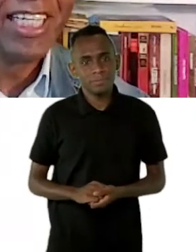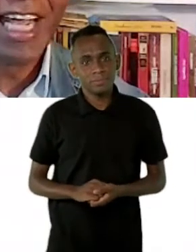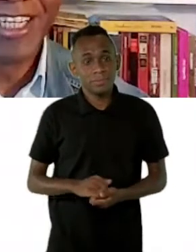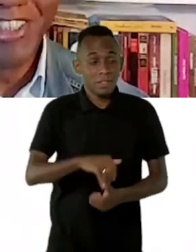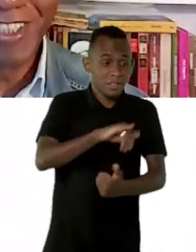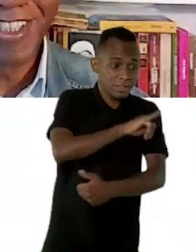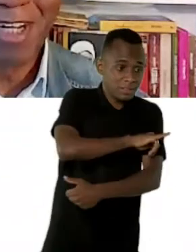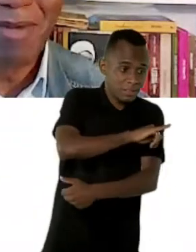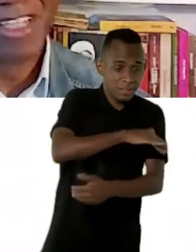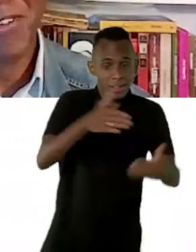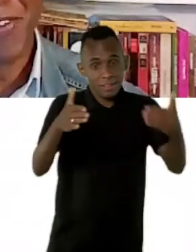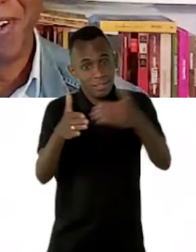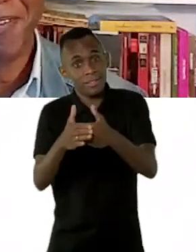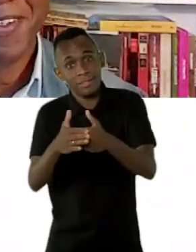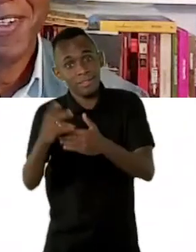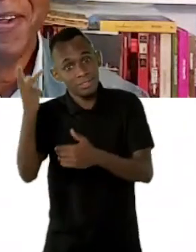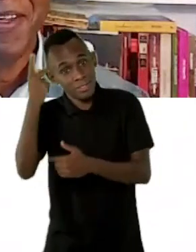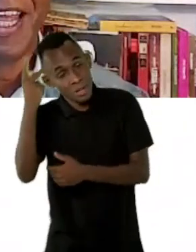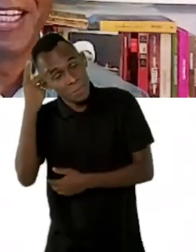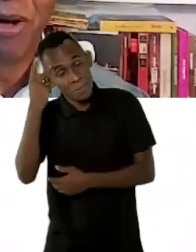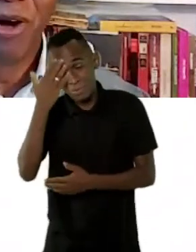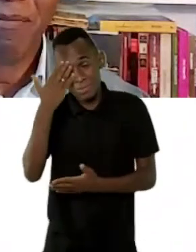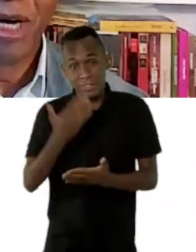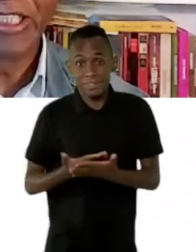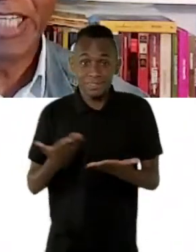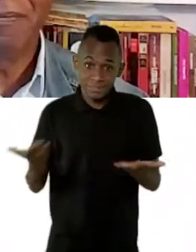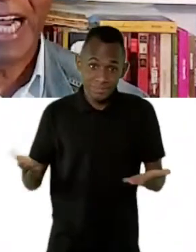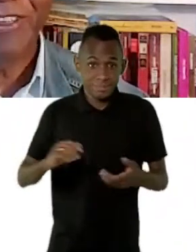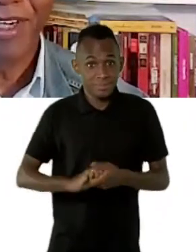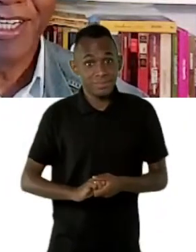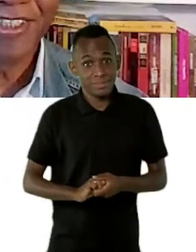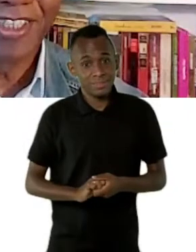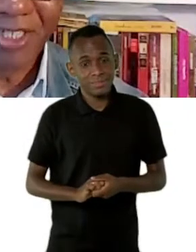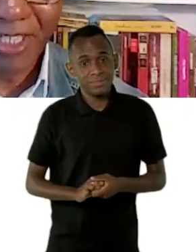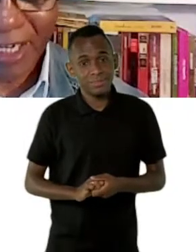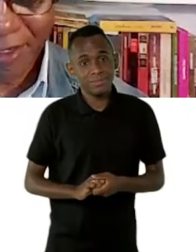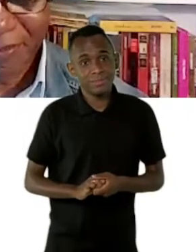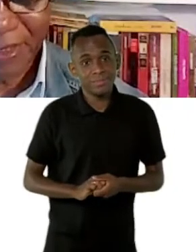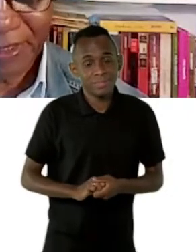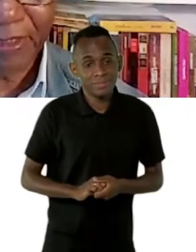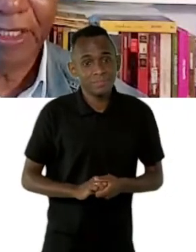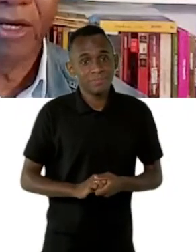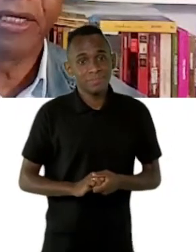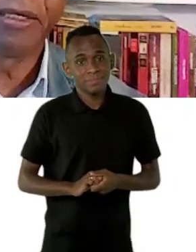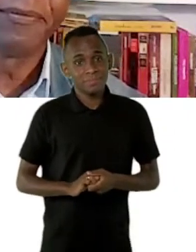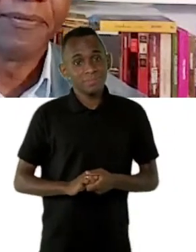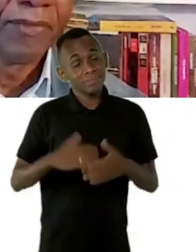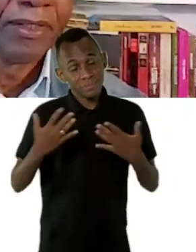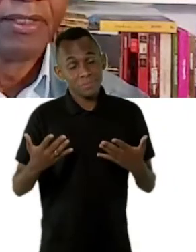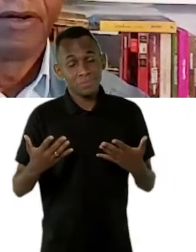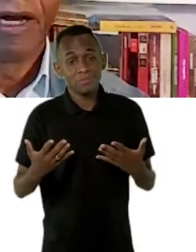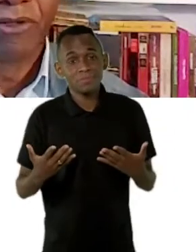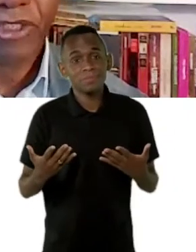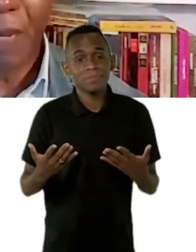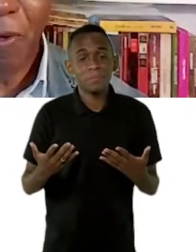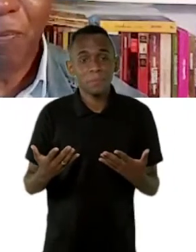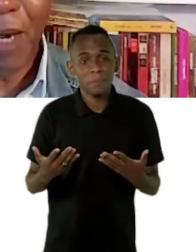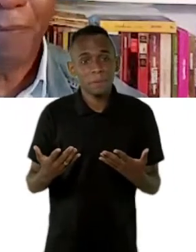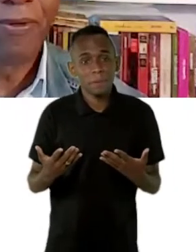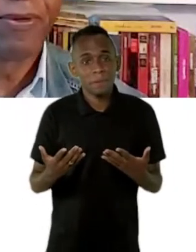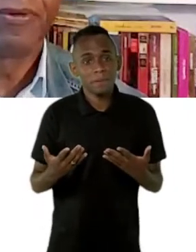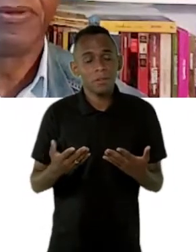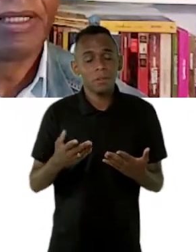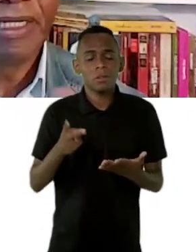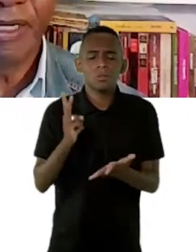Santo André. Ninguém acredita, né? Mas, enfim. É aqui meu ano sabático aqui em Santo André. Mas, assim, olha,